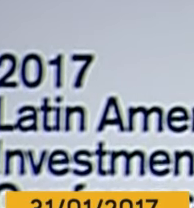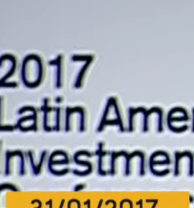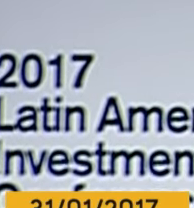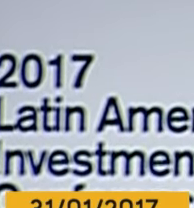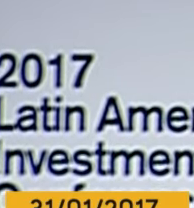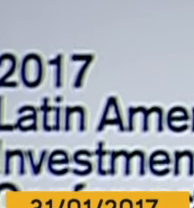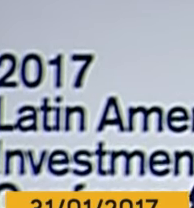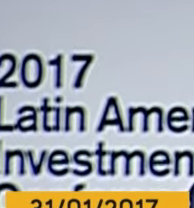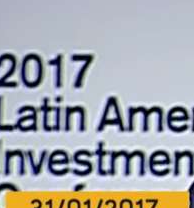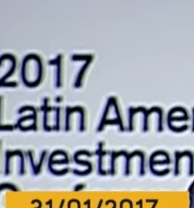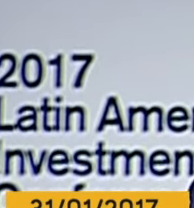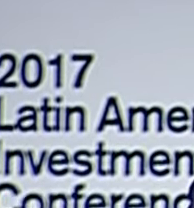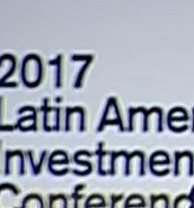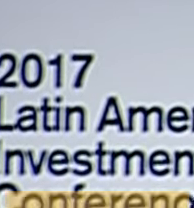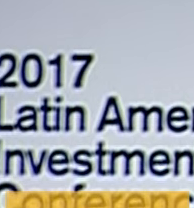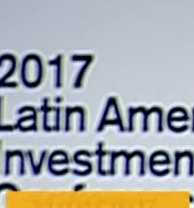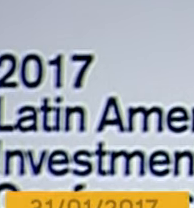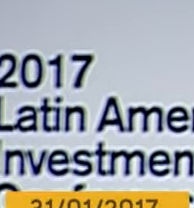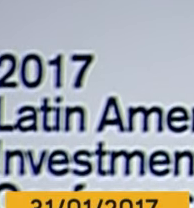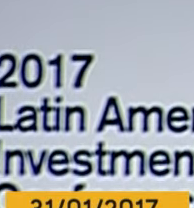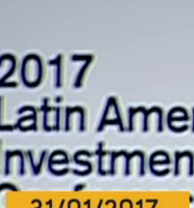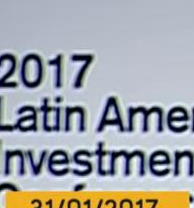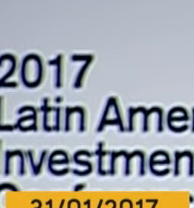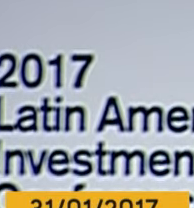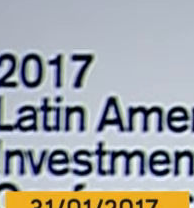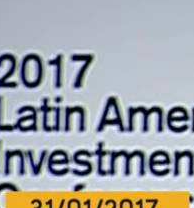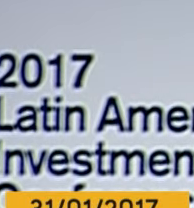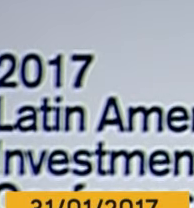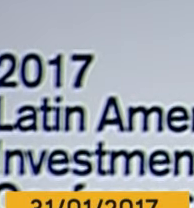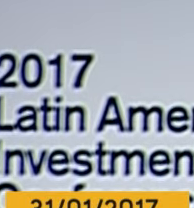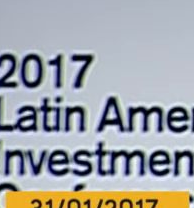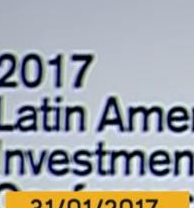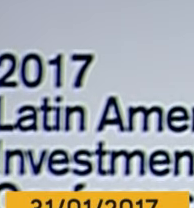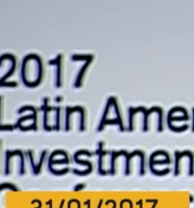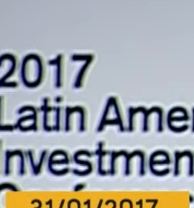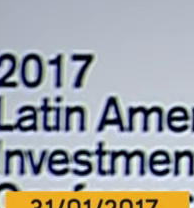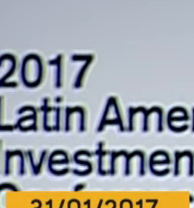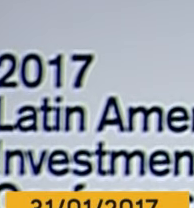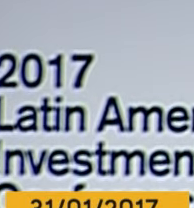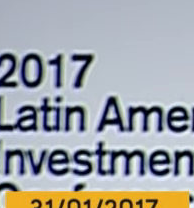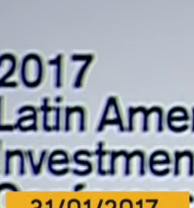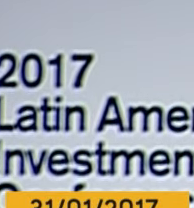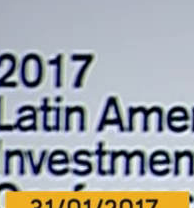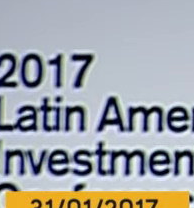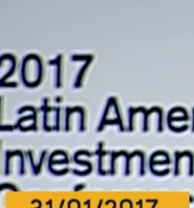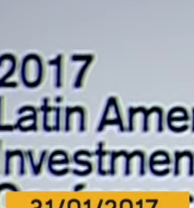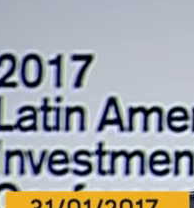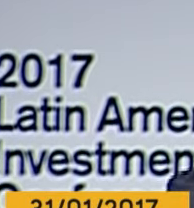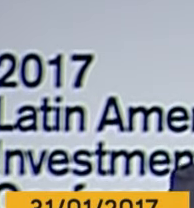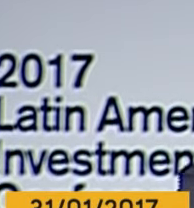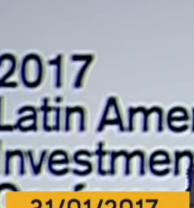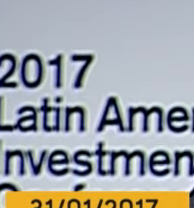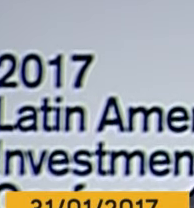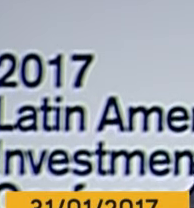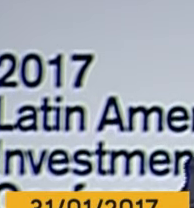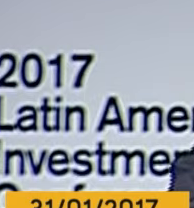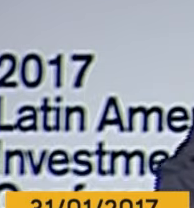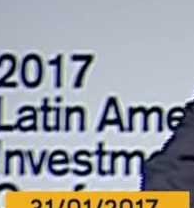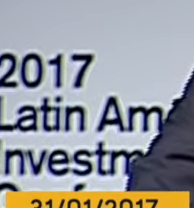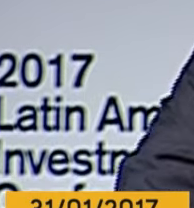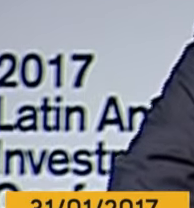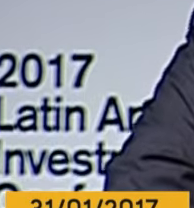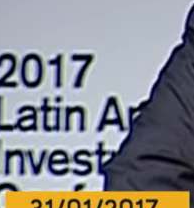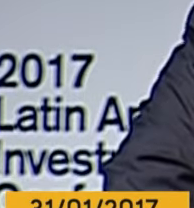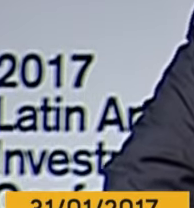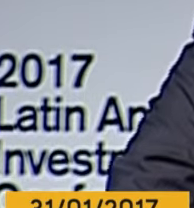e a crença que temos de volta uma agenda positiva para o Brasil reconhecemos no governo uma excelente